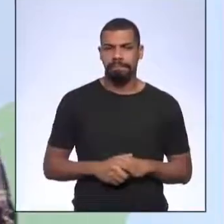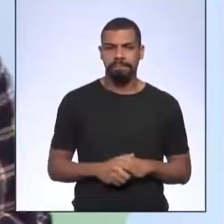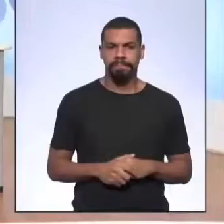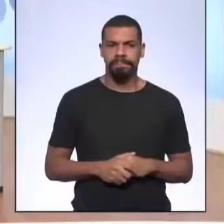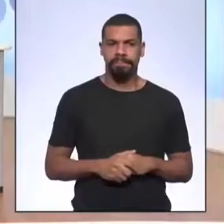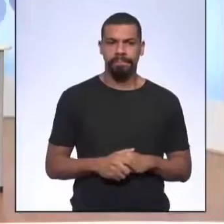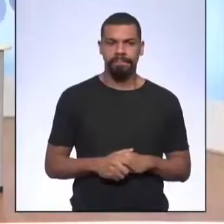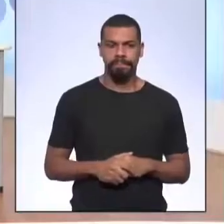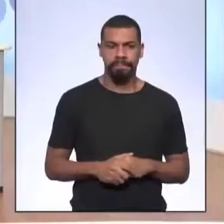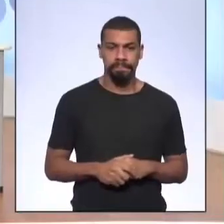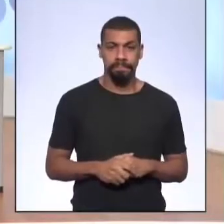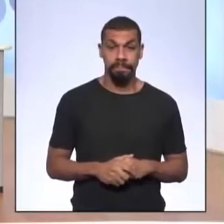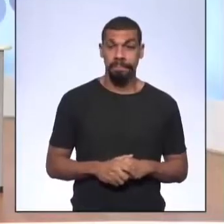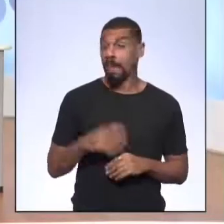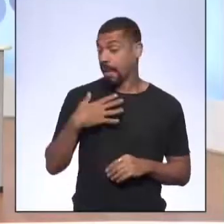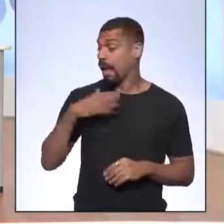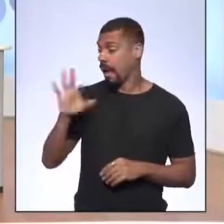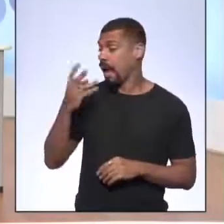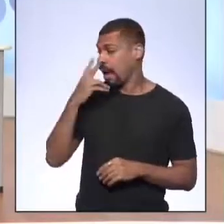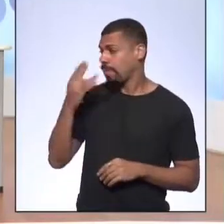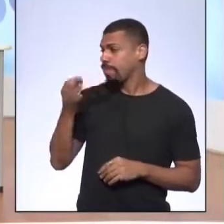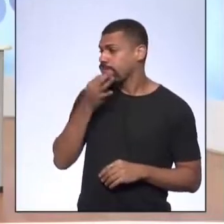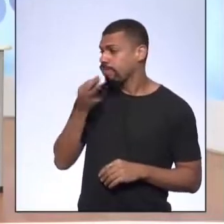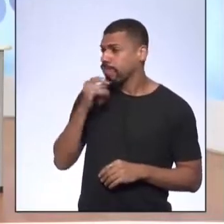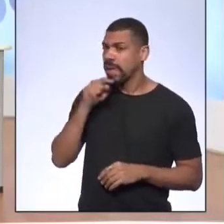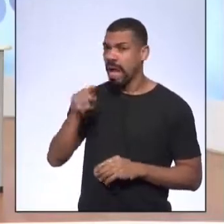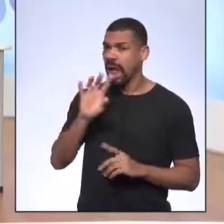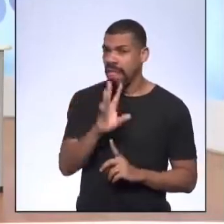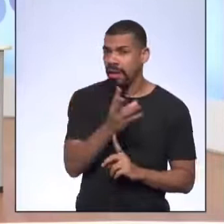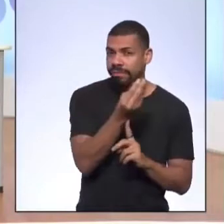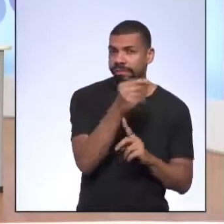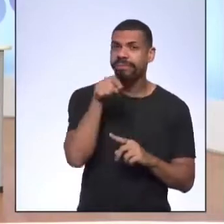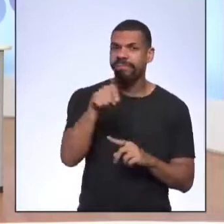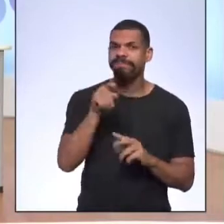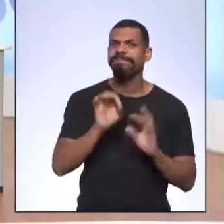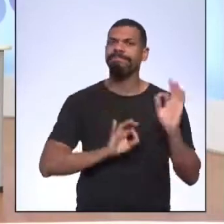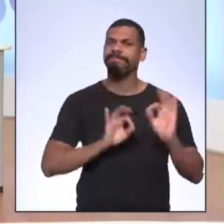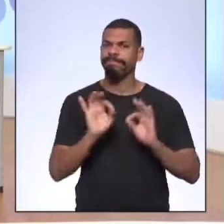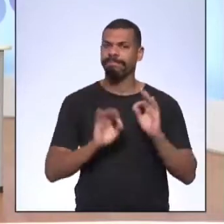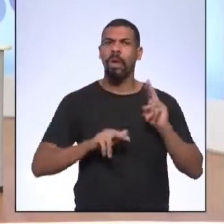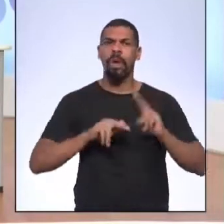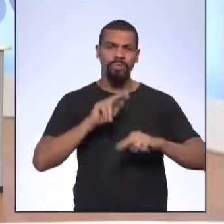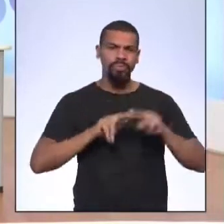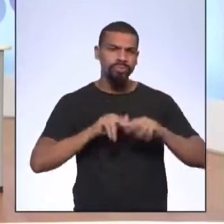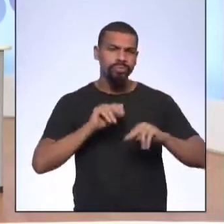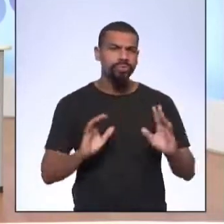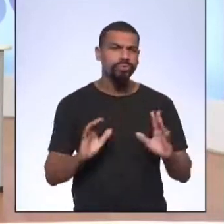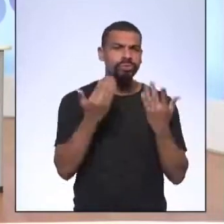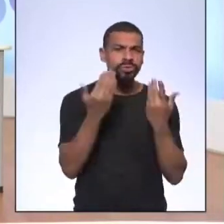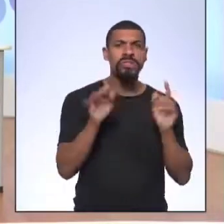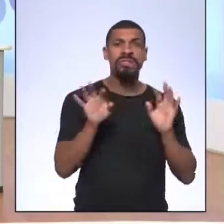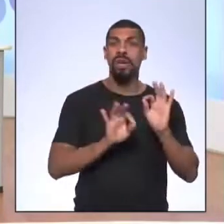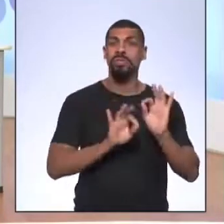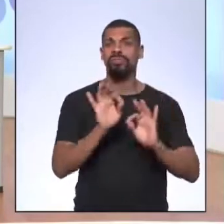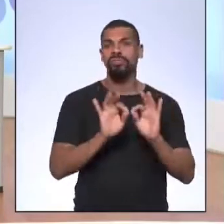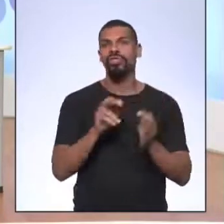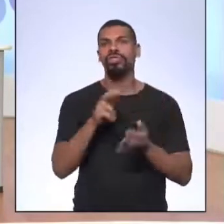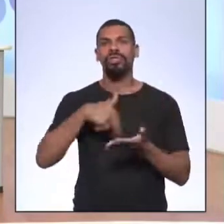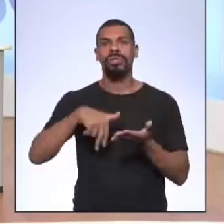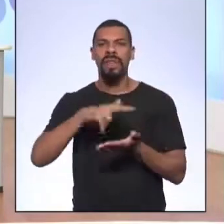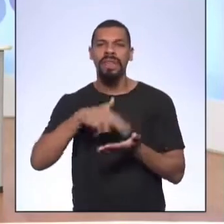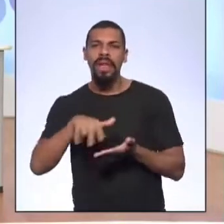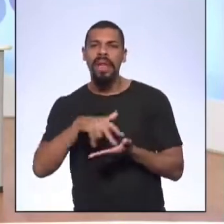professor eu acho que a festa junina é um projeto artístico bem completo e sem contar que tem a questão da organização das